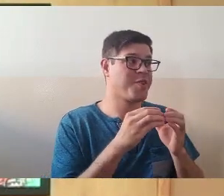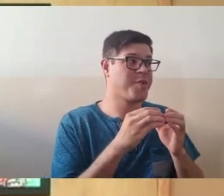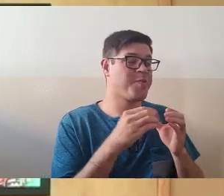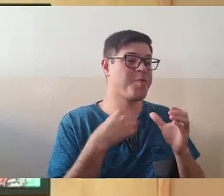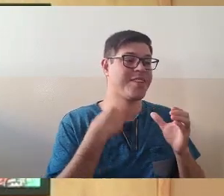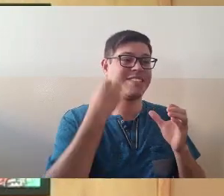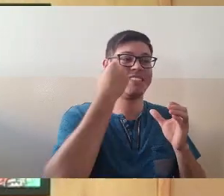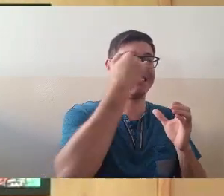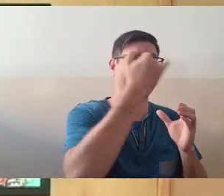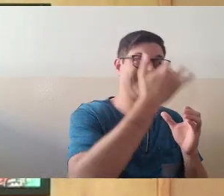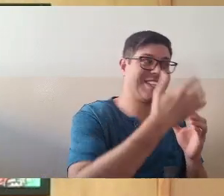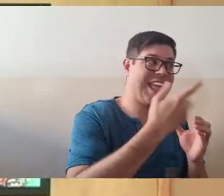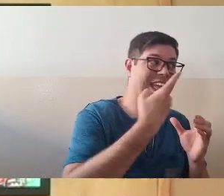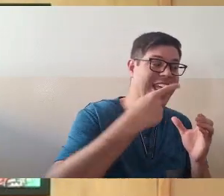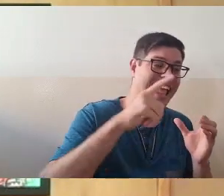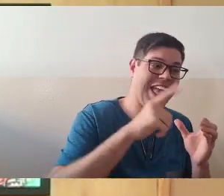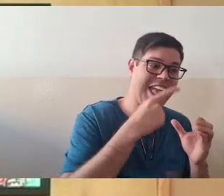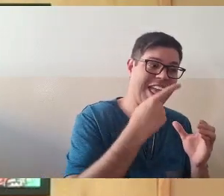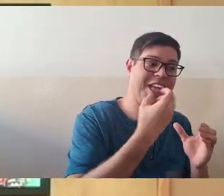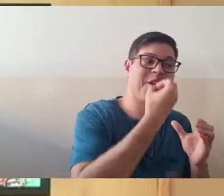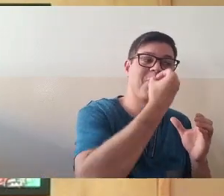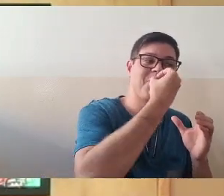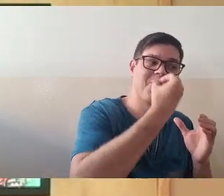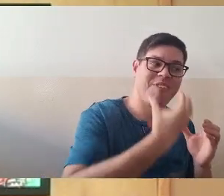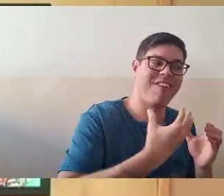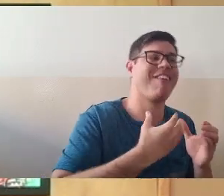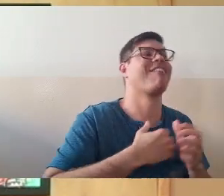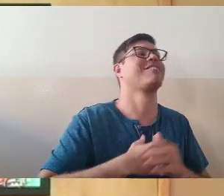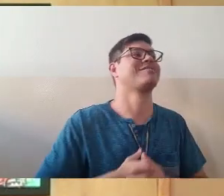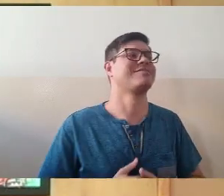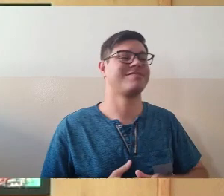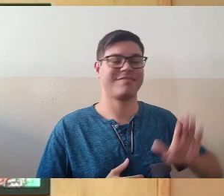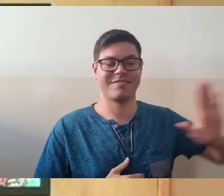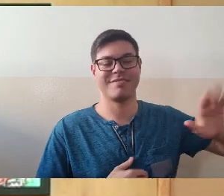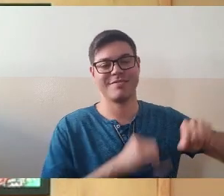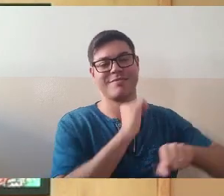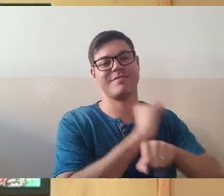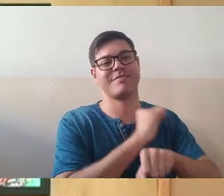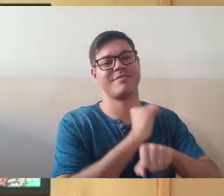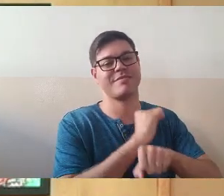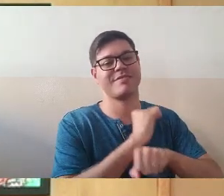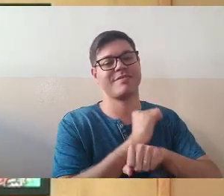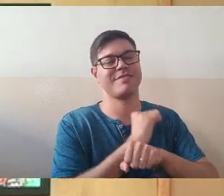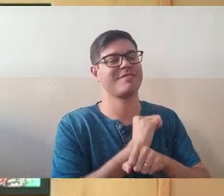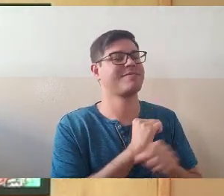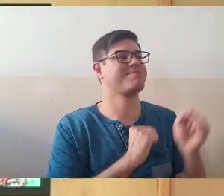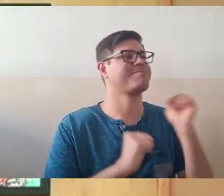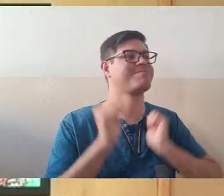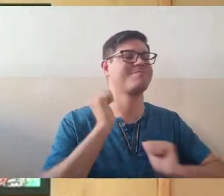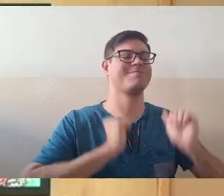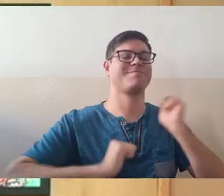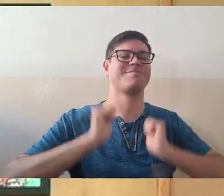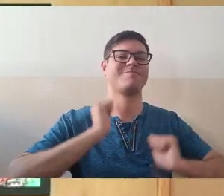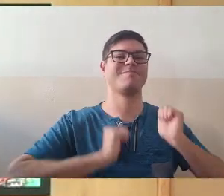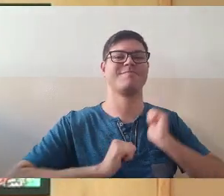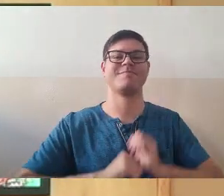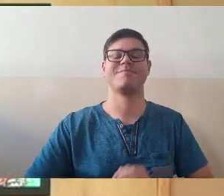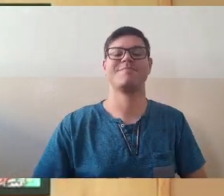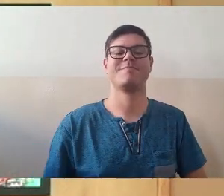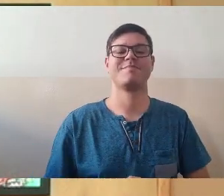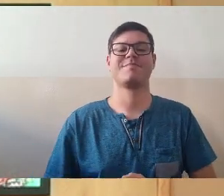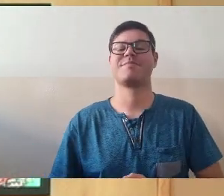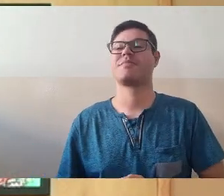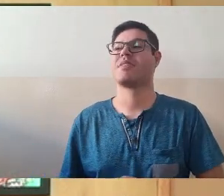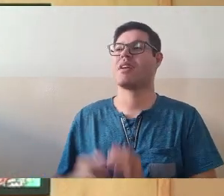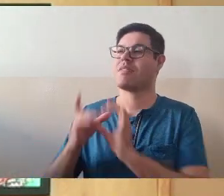Coisa boa. Meu Deus do céu. Ó, uma coisa, vai ser bacana. Bom, deixar-se à vontade de falar o que você quiser aí